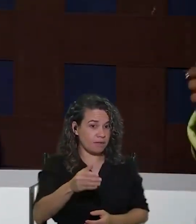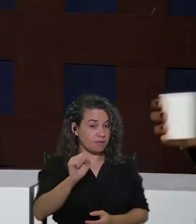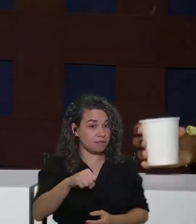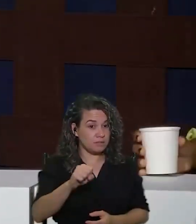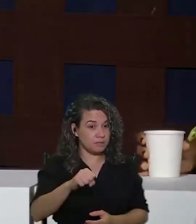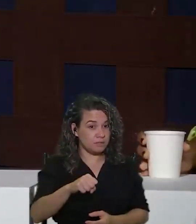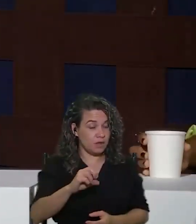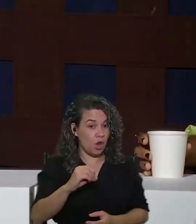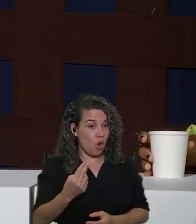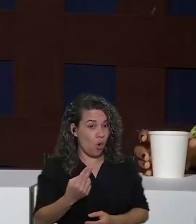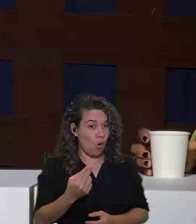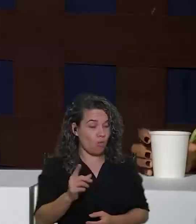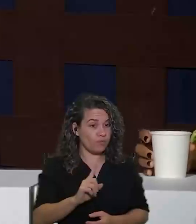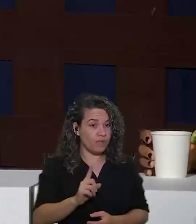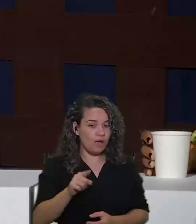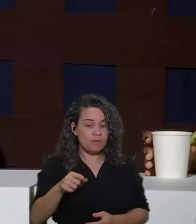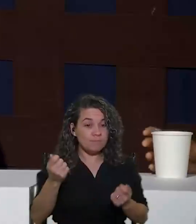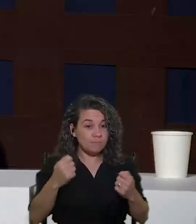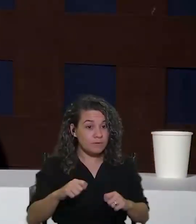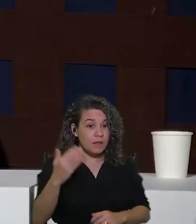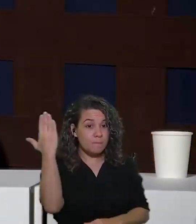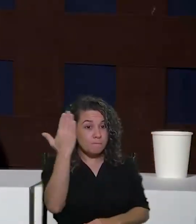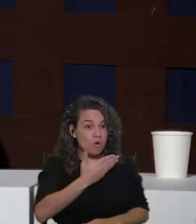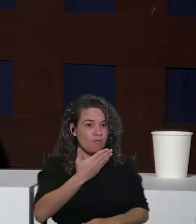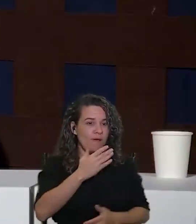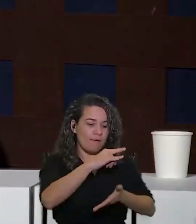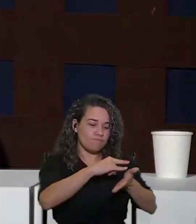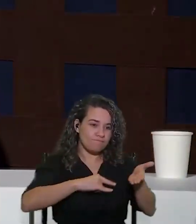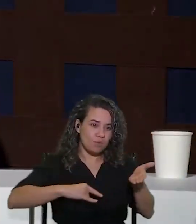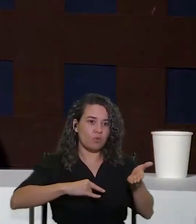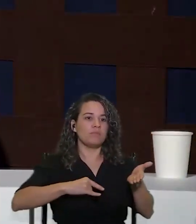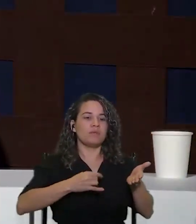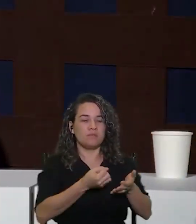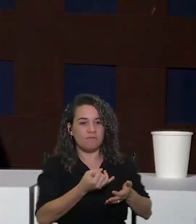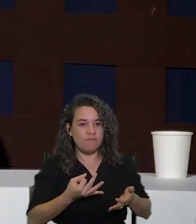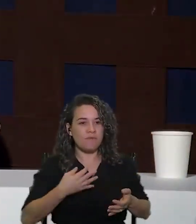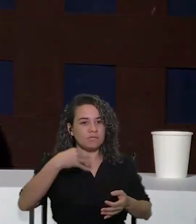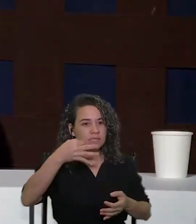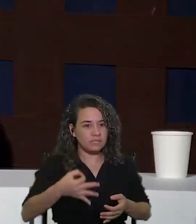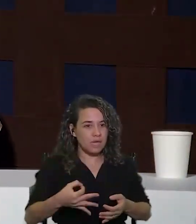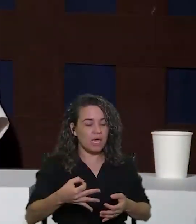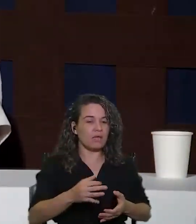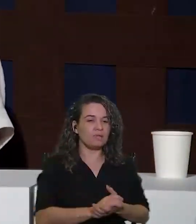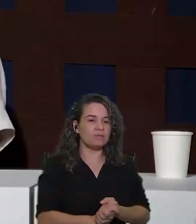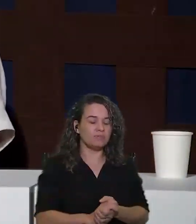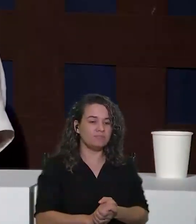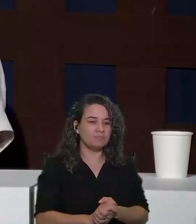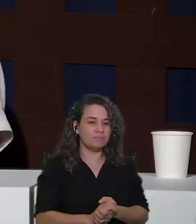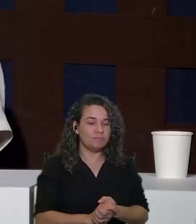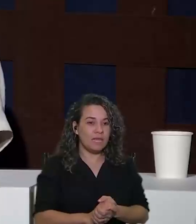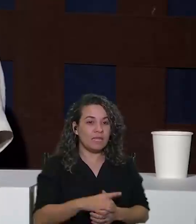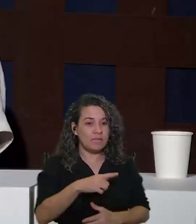dele está correta. Ou seja, como a burocracia, esse espaço também de exclusão. Então, não é